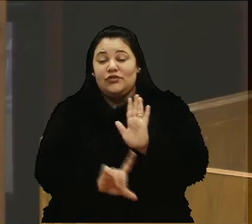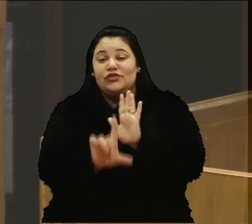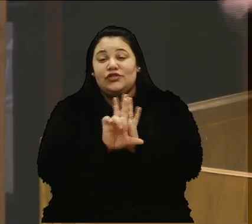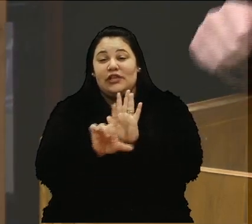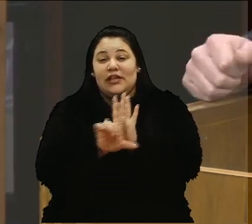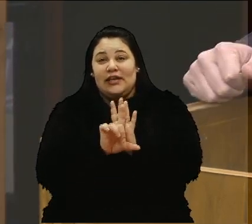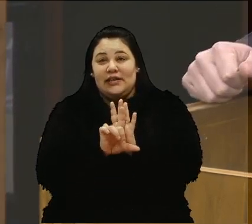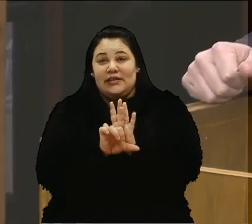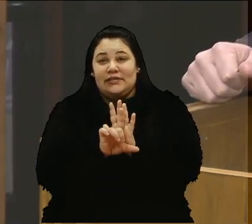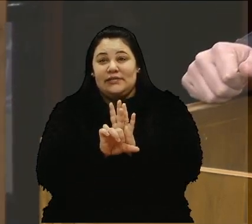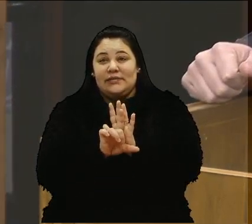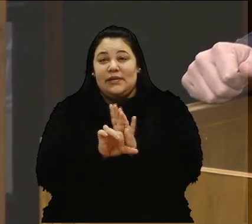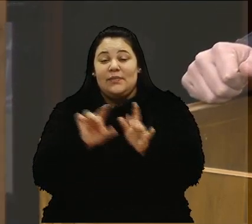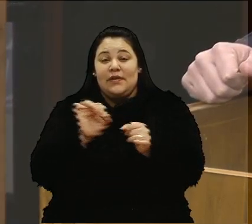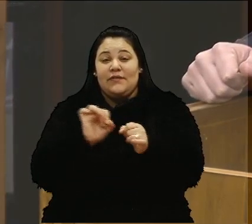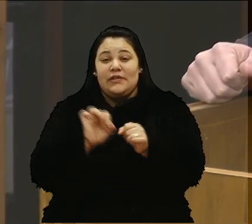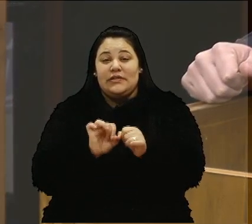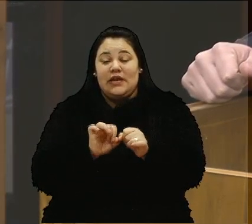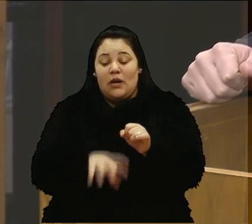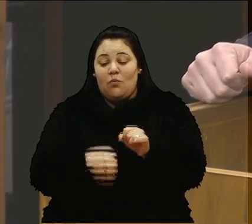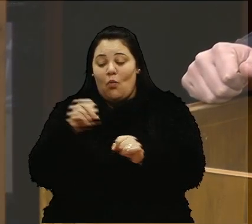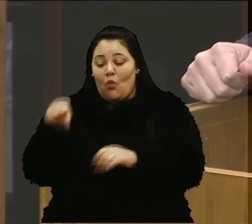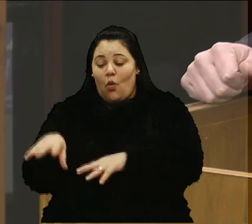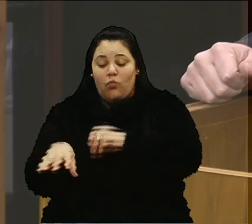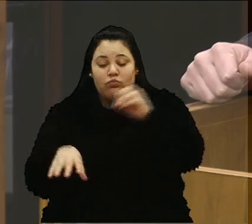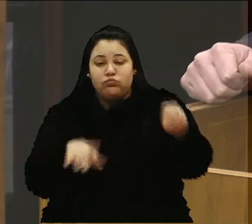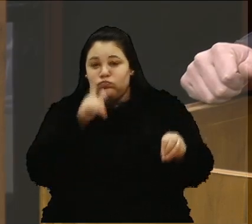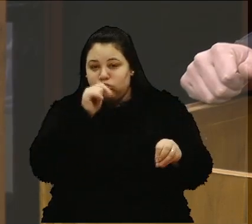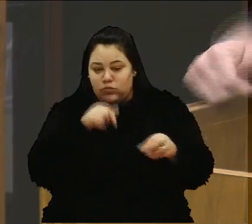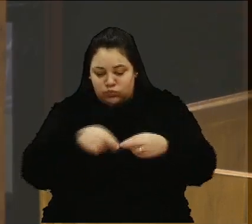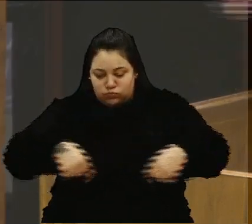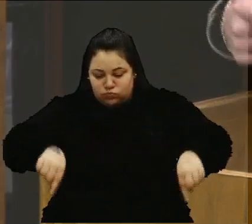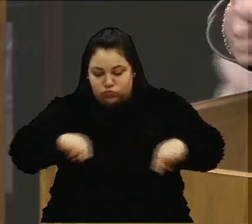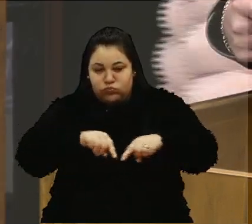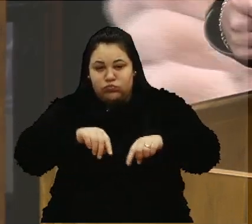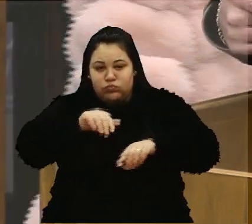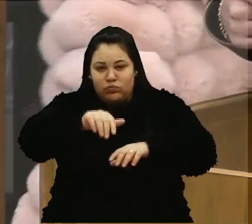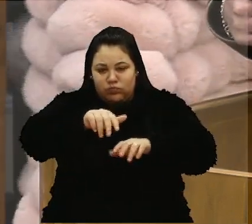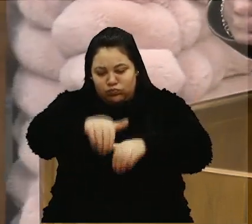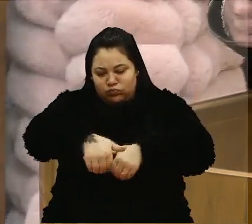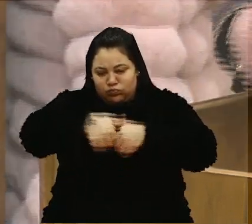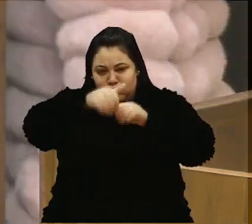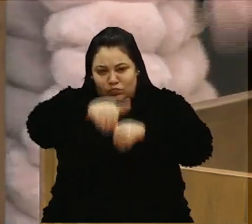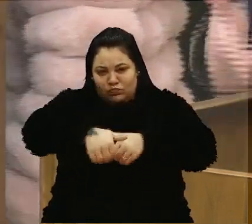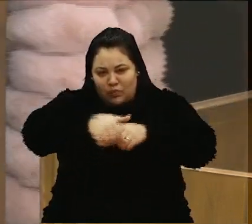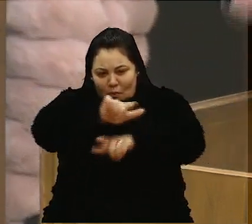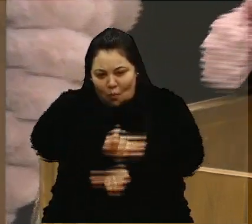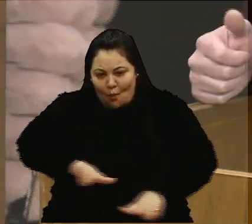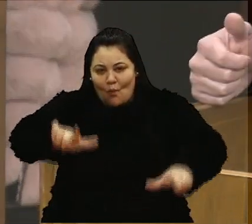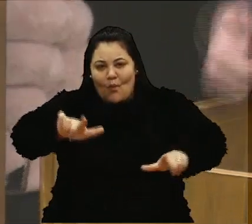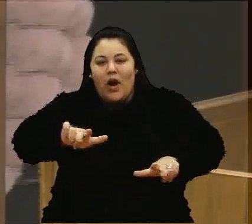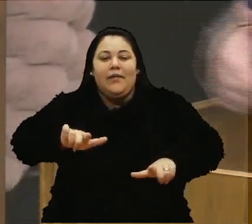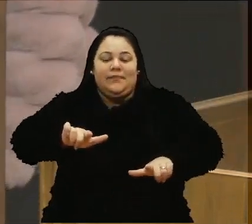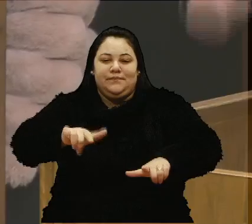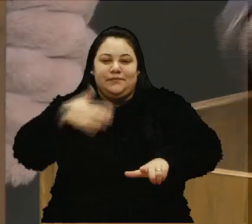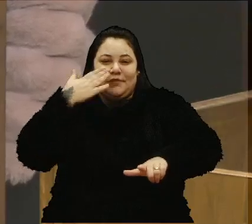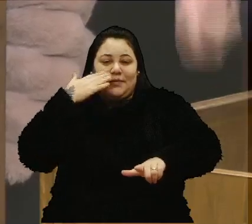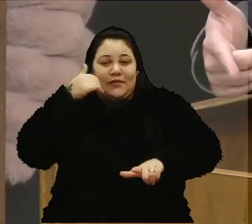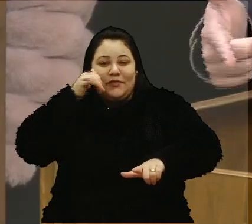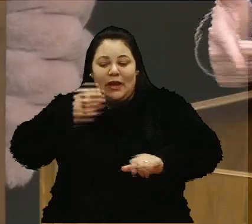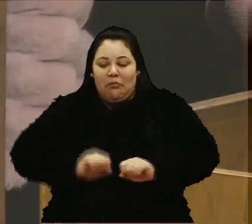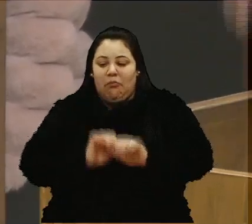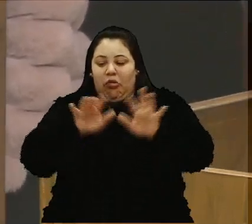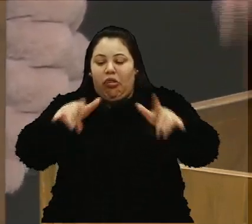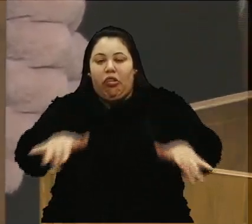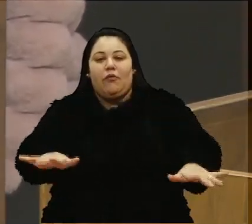de desassoreamento. Ou seja, pensa em prol do Estado, não querendo